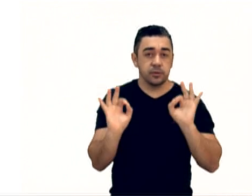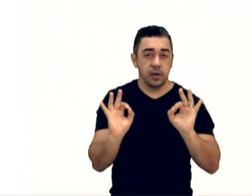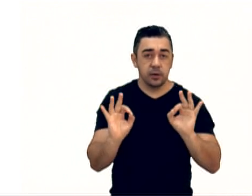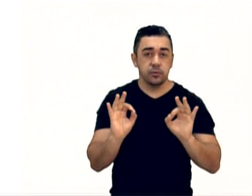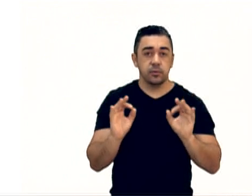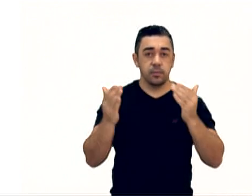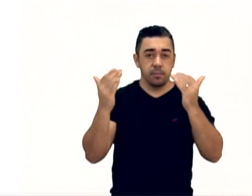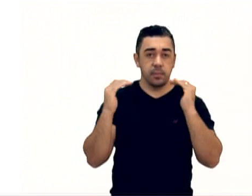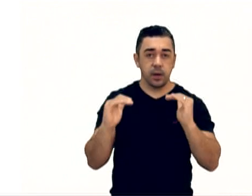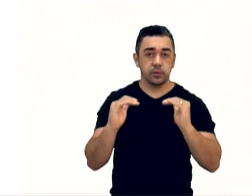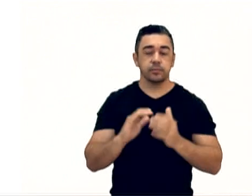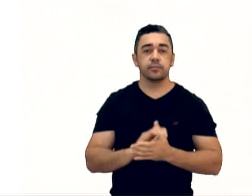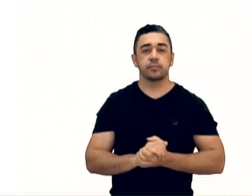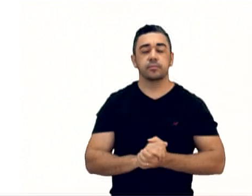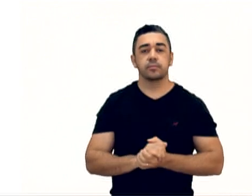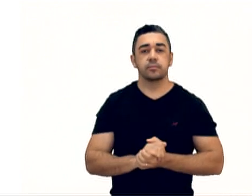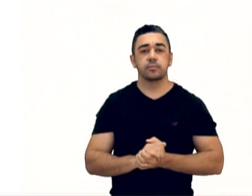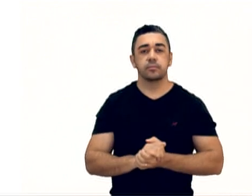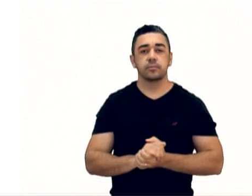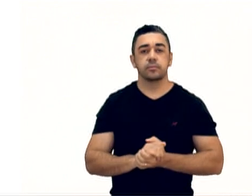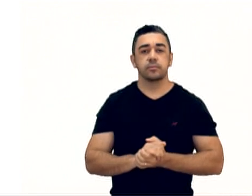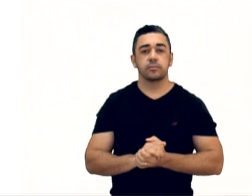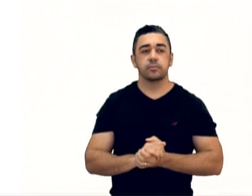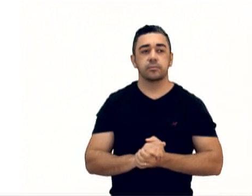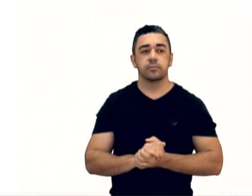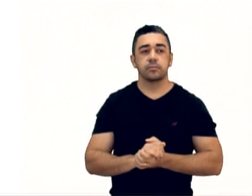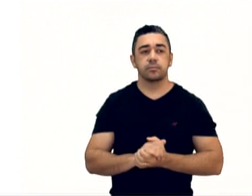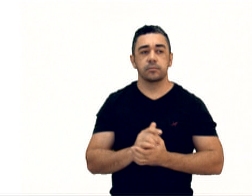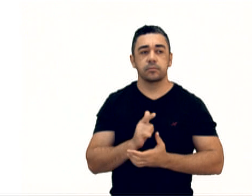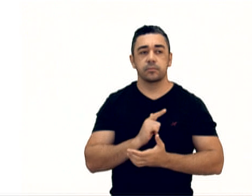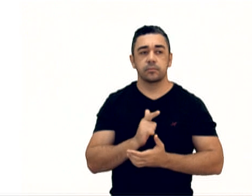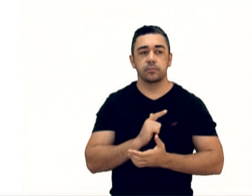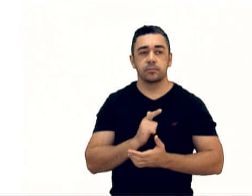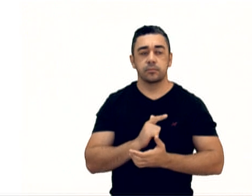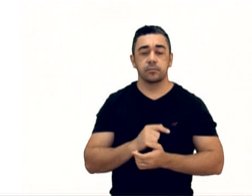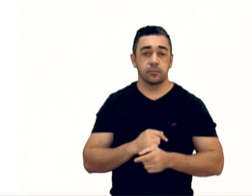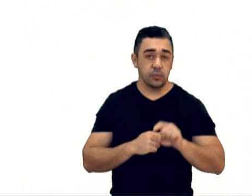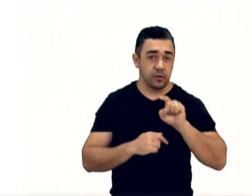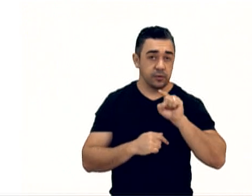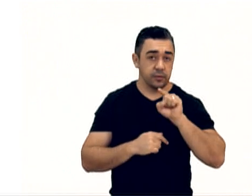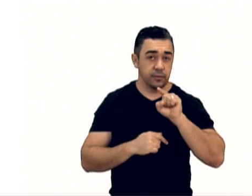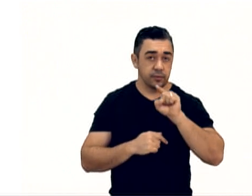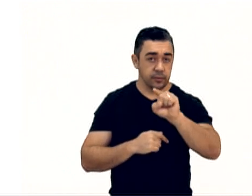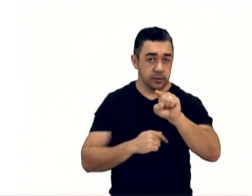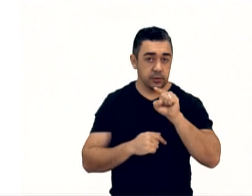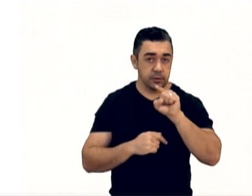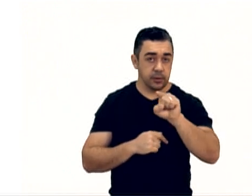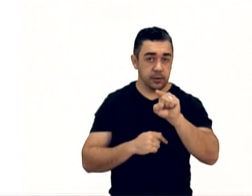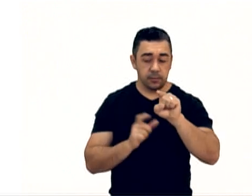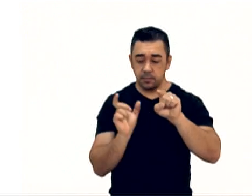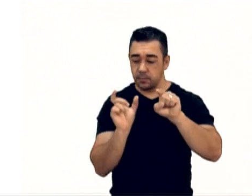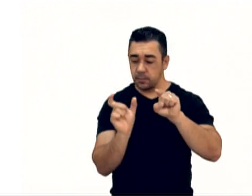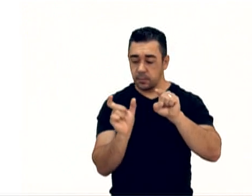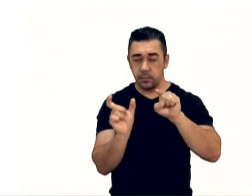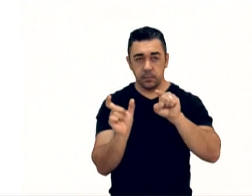alternativa abaixo. Então, nós temos ali, ó, you eat healthy food. Você